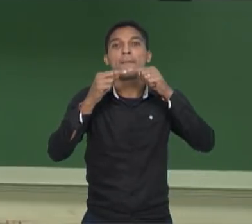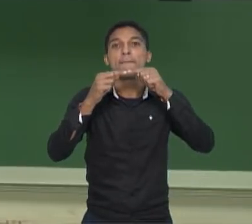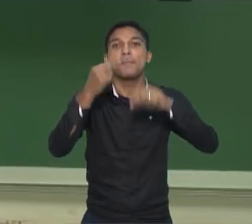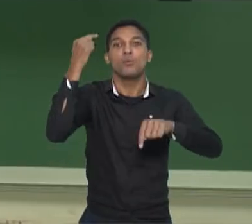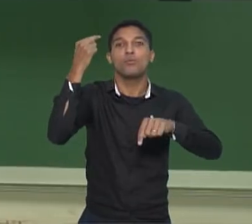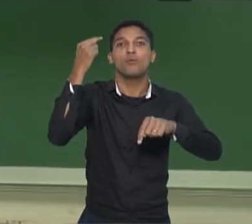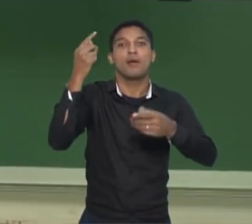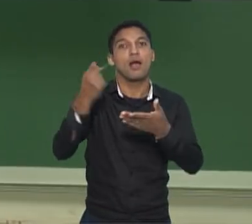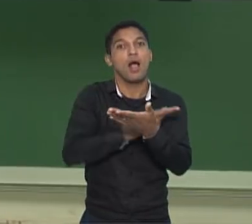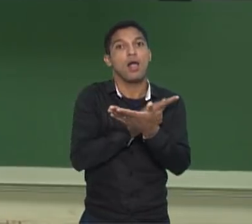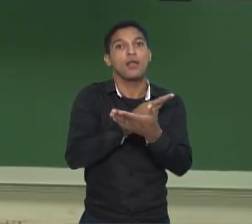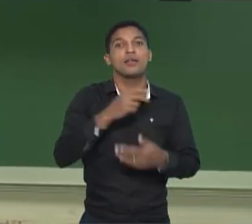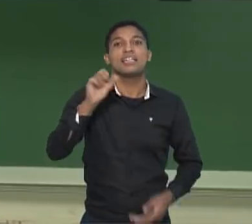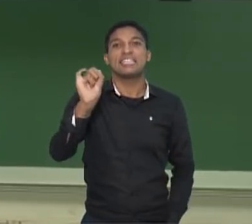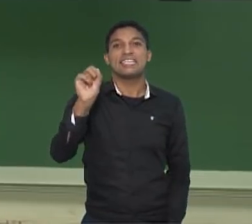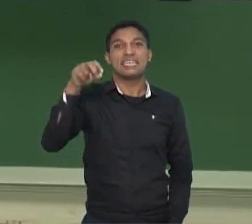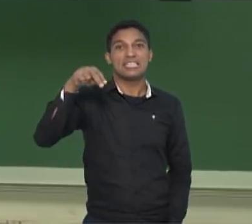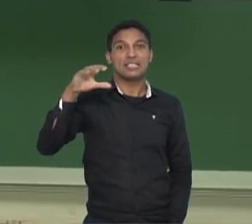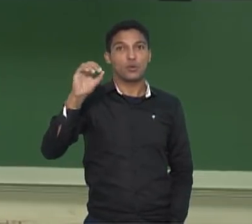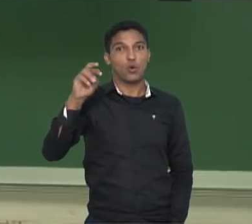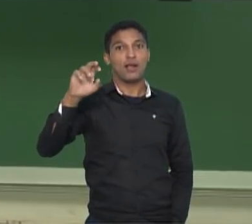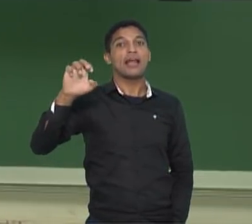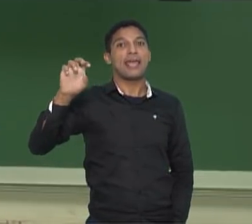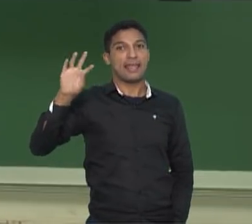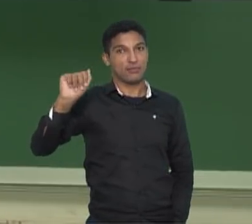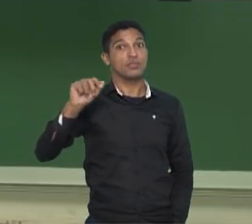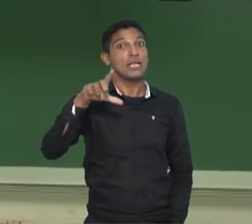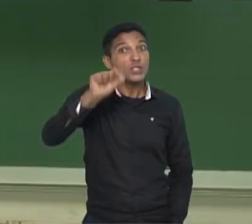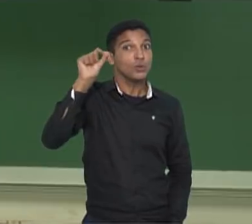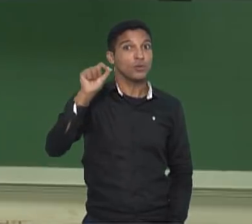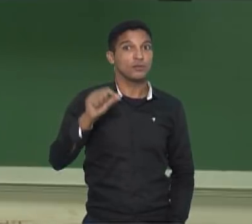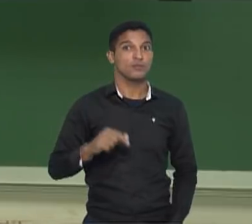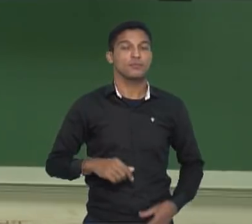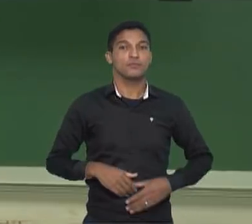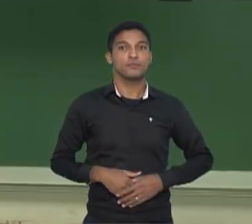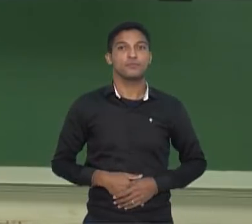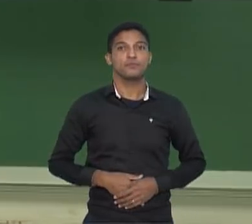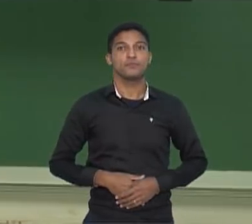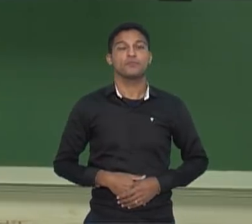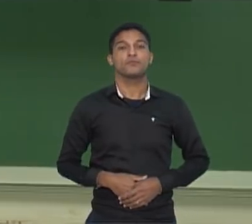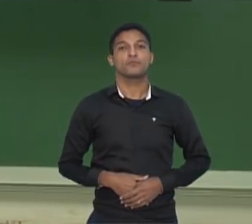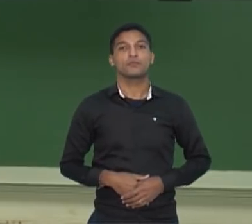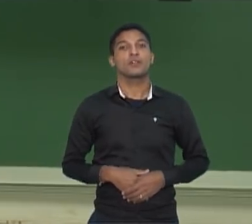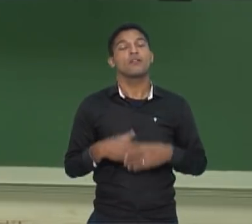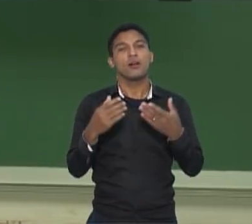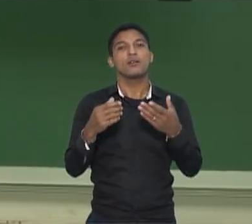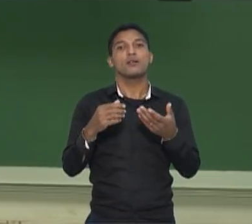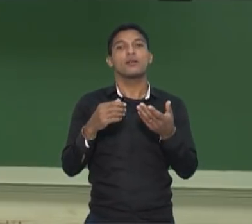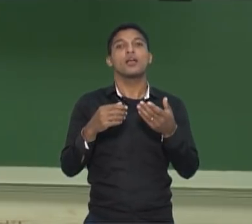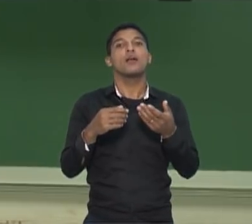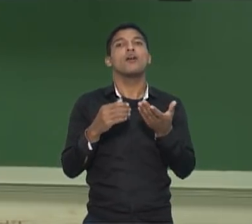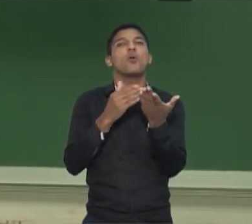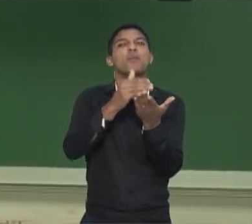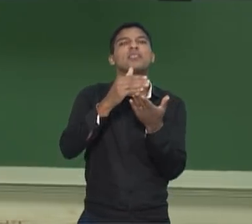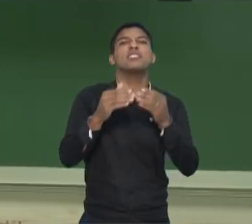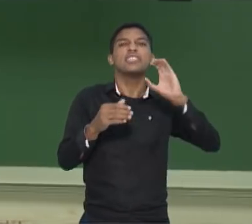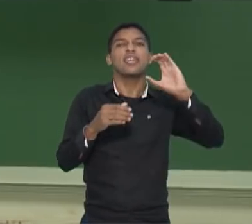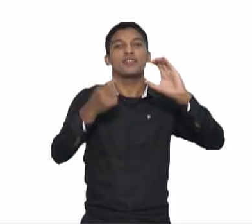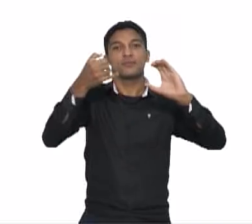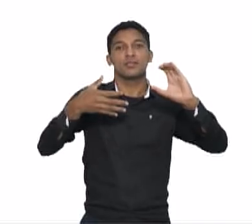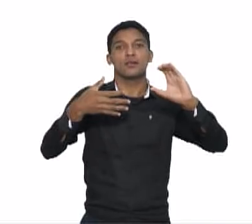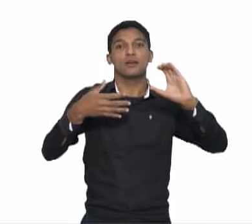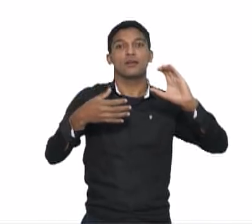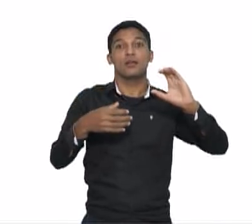afirmação incorreta. Vamos ver então qual das 3 aqui que está errada. Vou começar pela letra C.